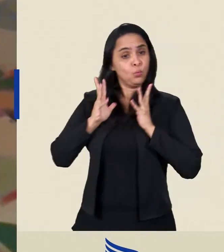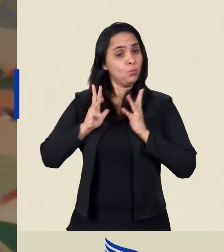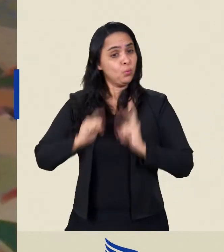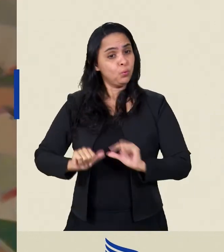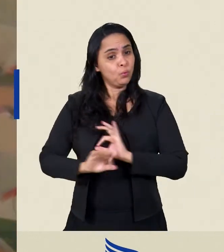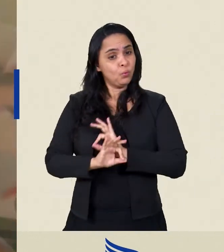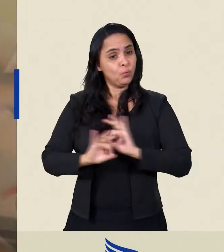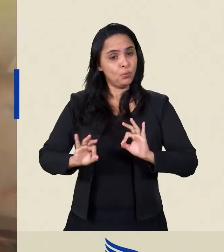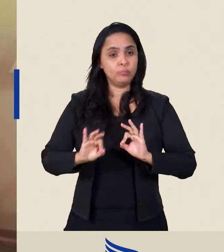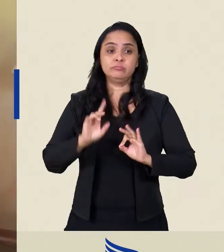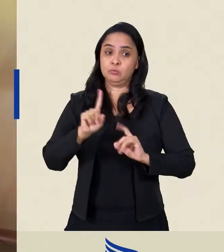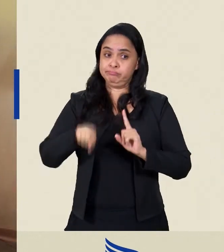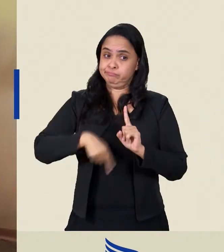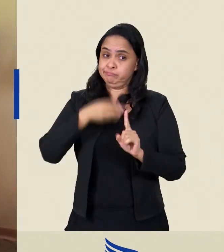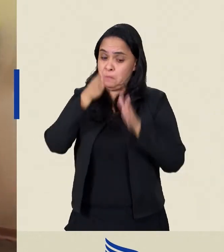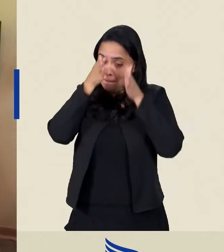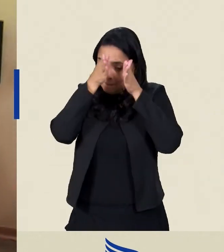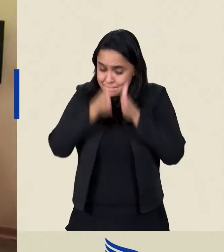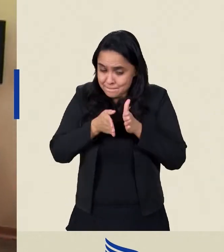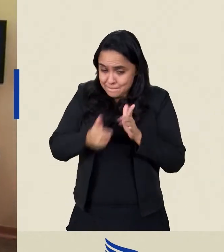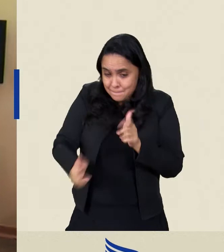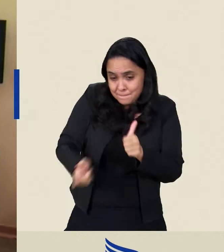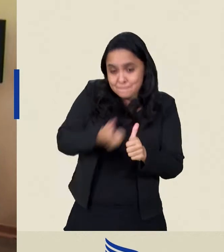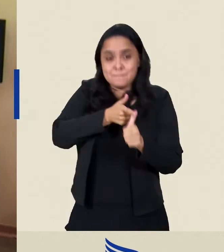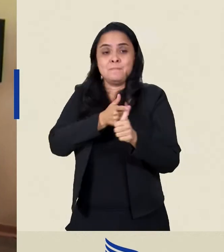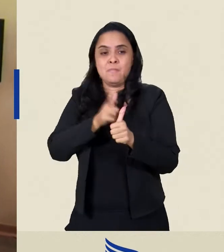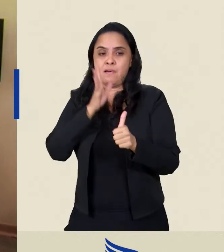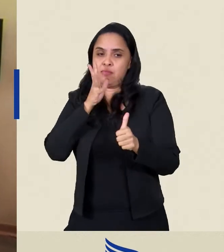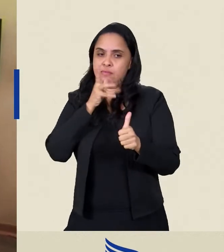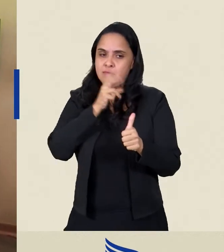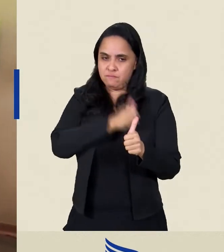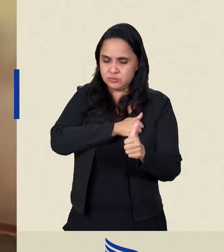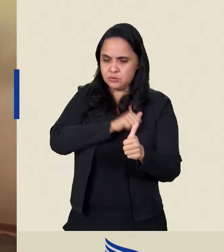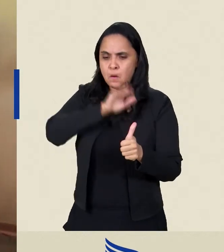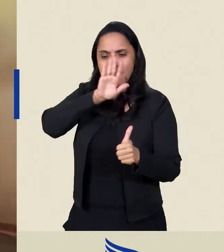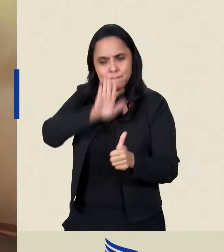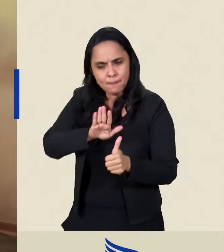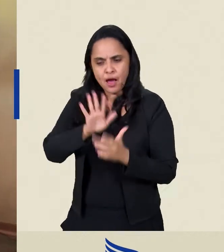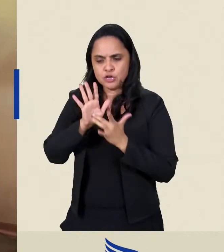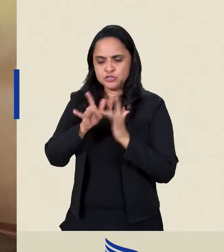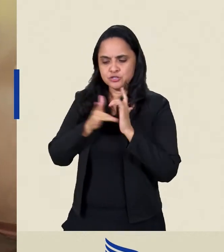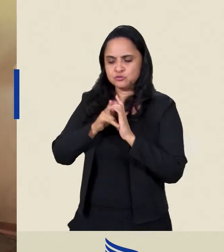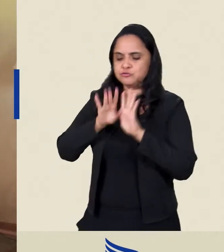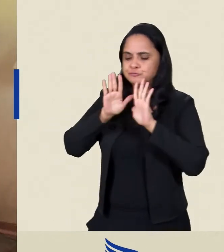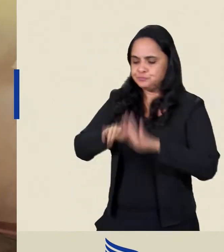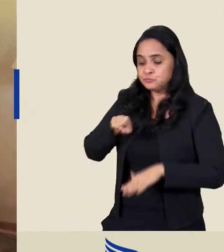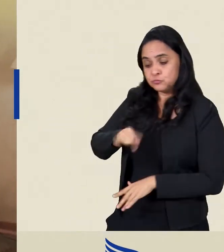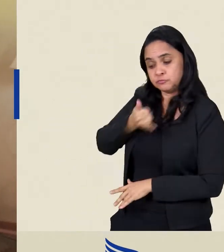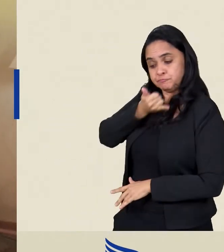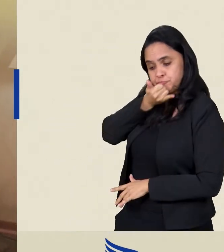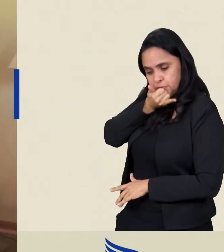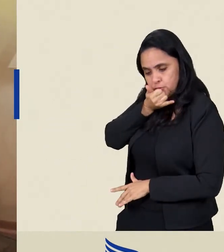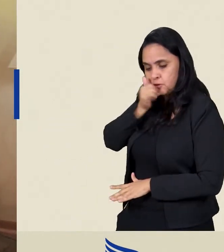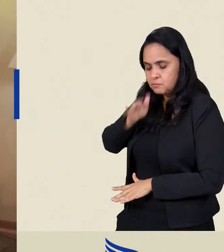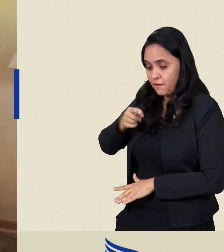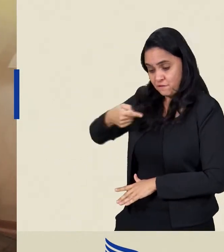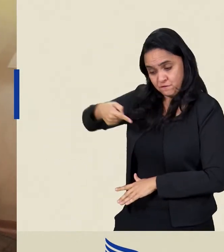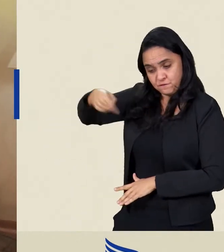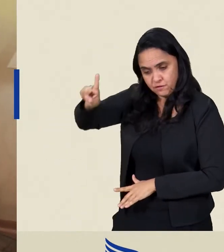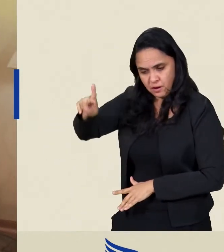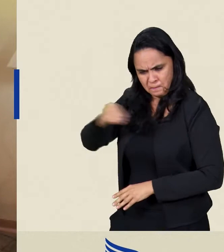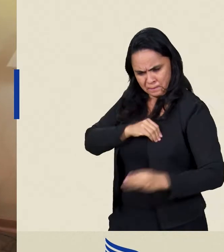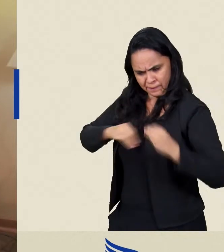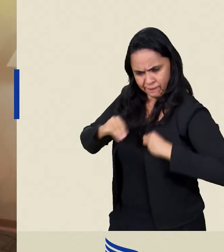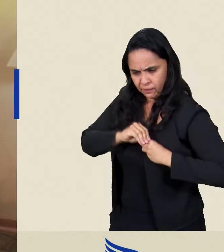seguida, Jesus lhe disse: vai e não peques mais. Isso também é graça. Ela recebeu